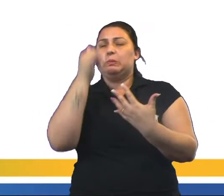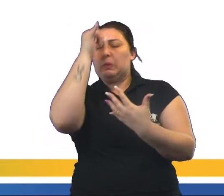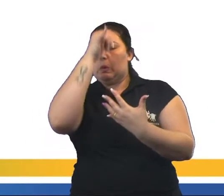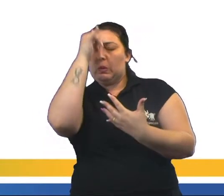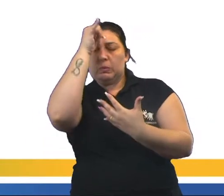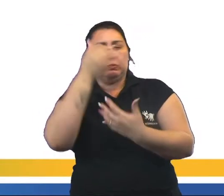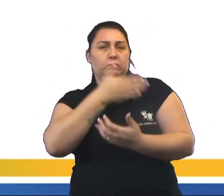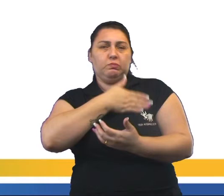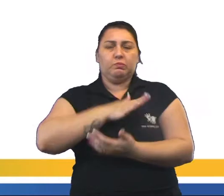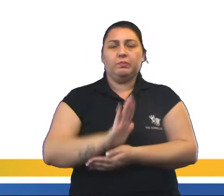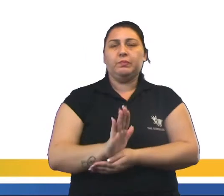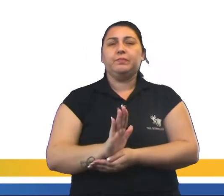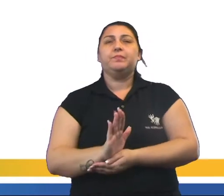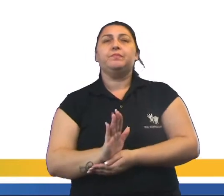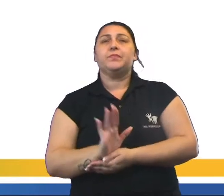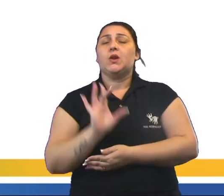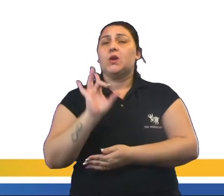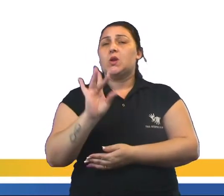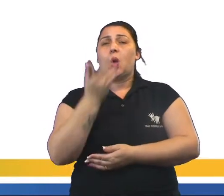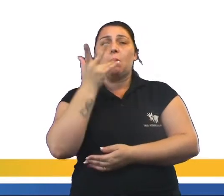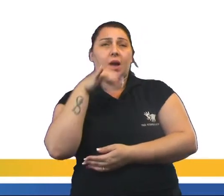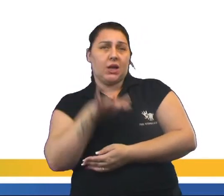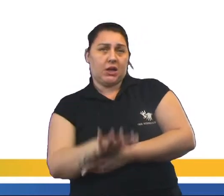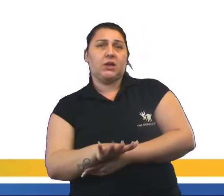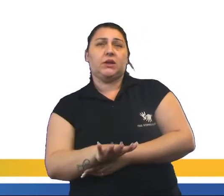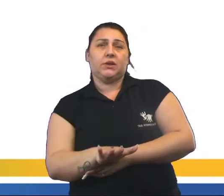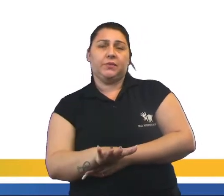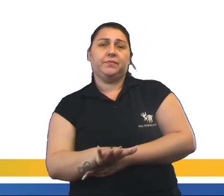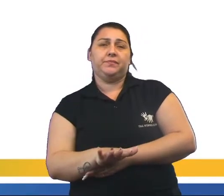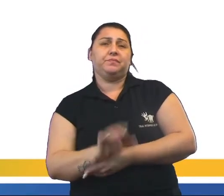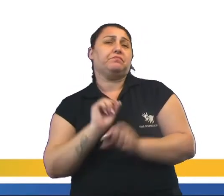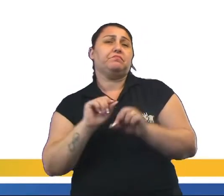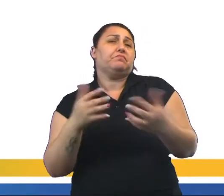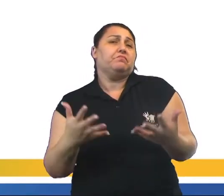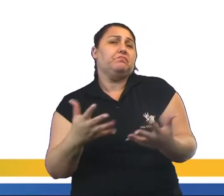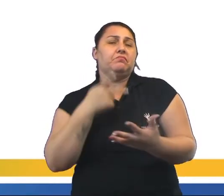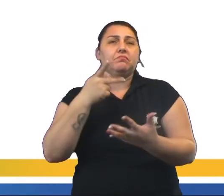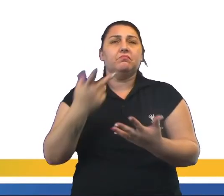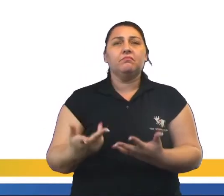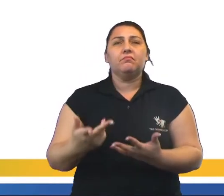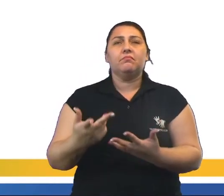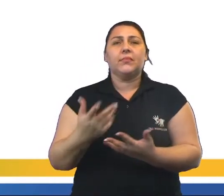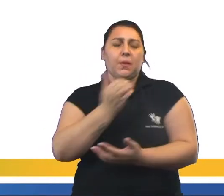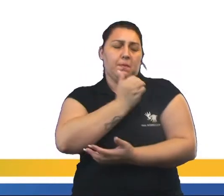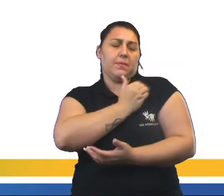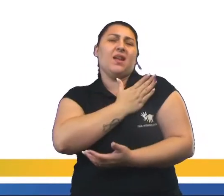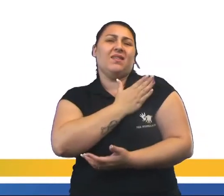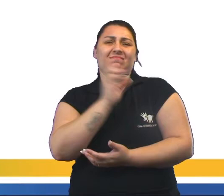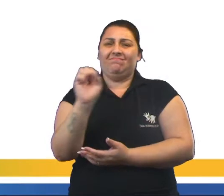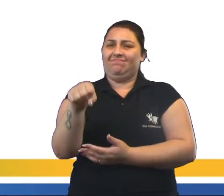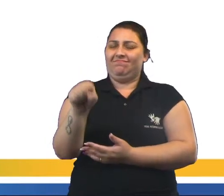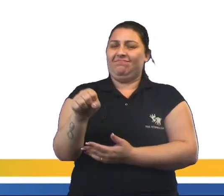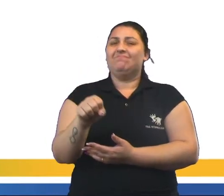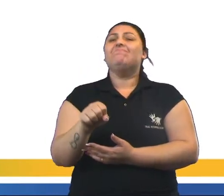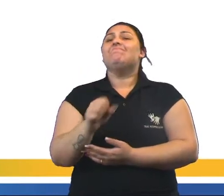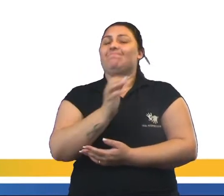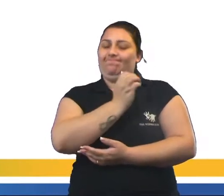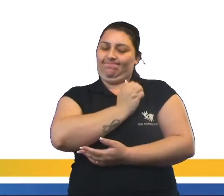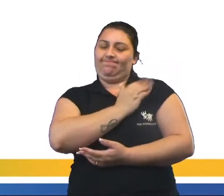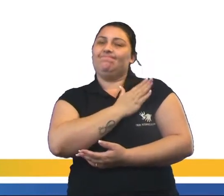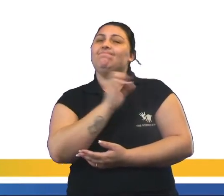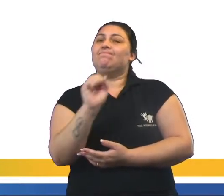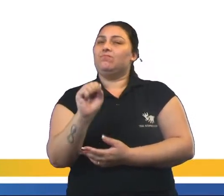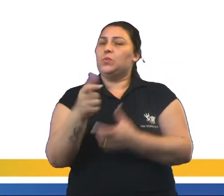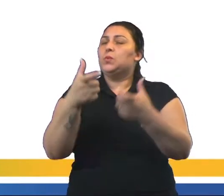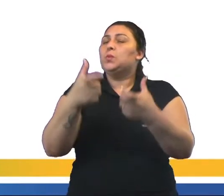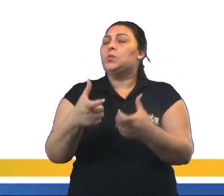assim desagradáveis. E eu era só uma criança. Tipo o que, Marta? Que falavam preconceito, né? Preconceito,